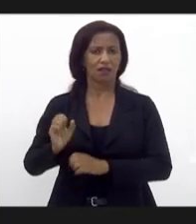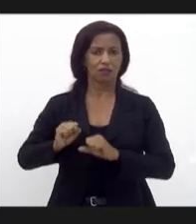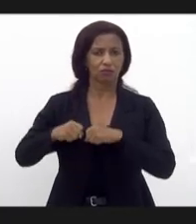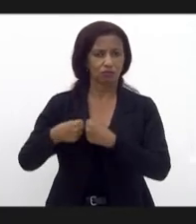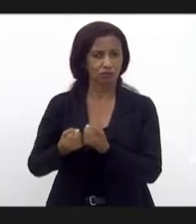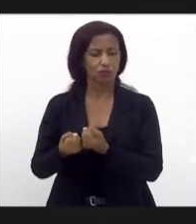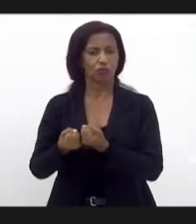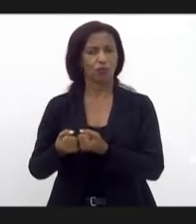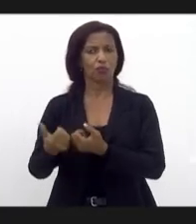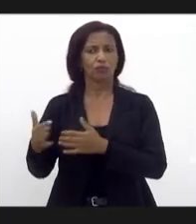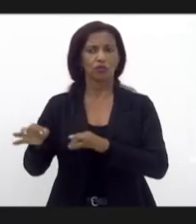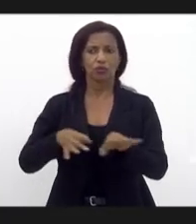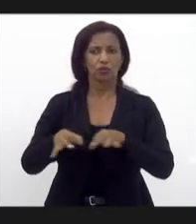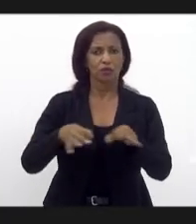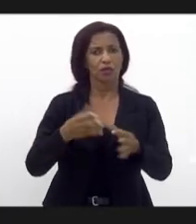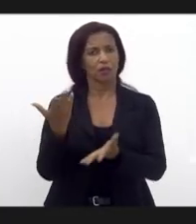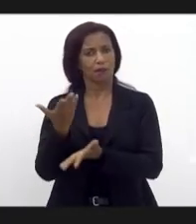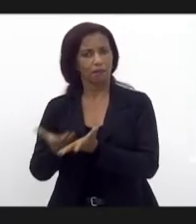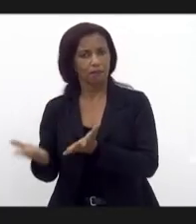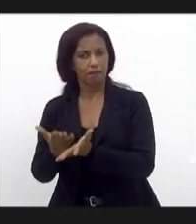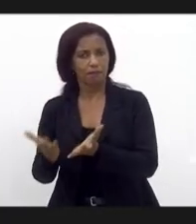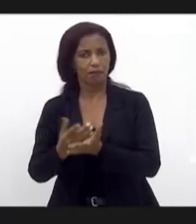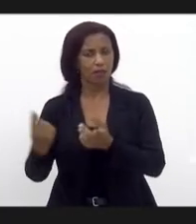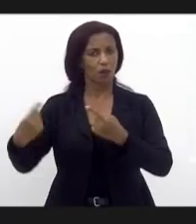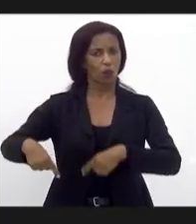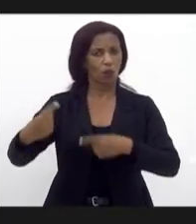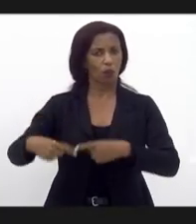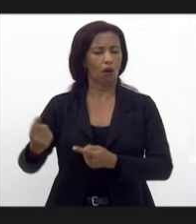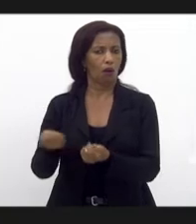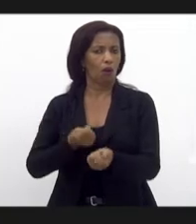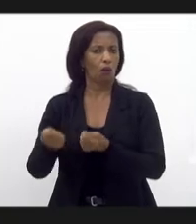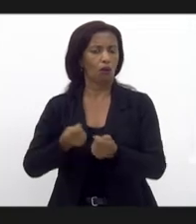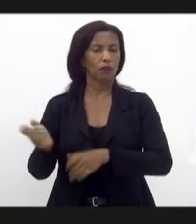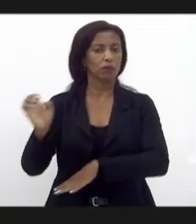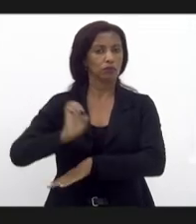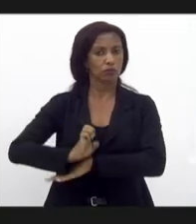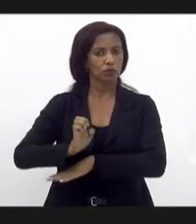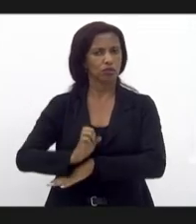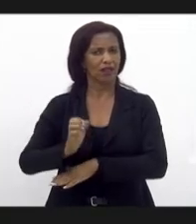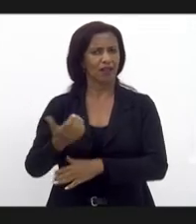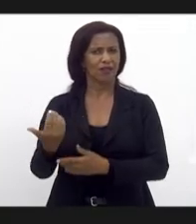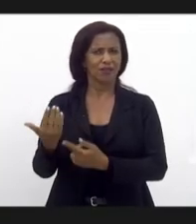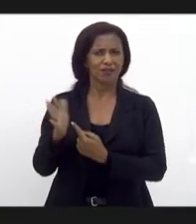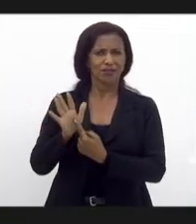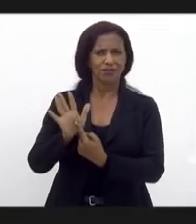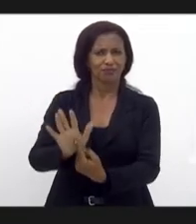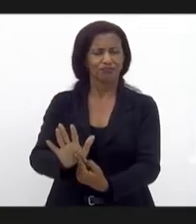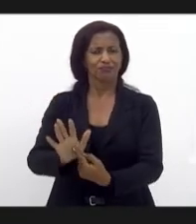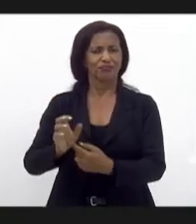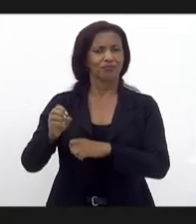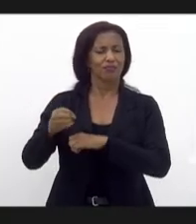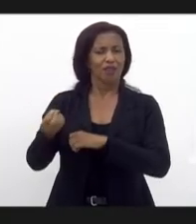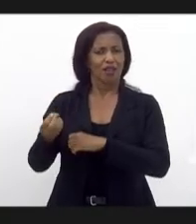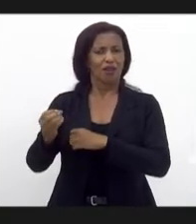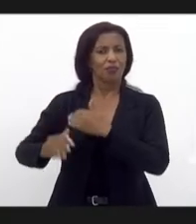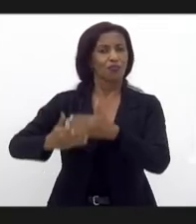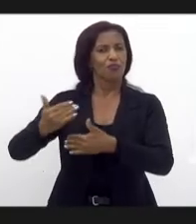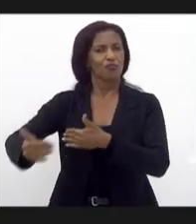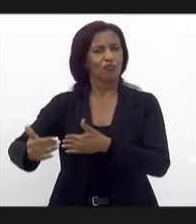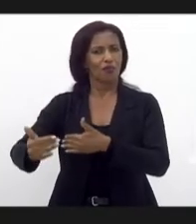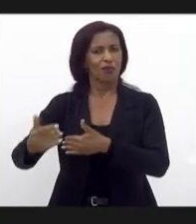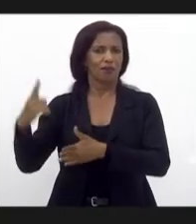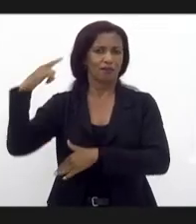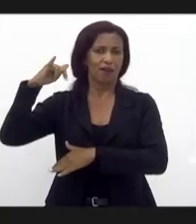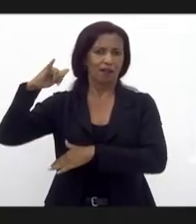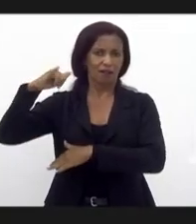de recuperação, mas de uma certa perda de competitividade econômica do Estado, que já se reflete nos custos de importação mais elevados ali